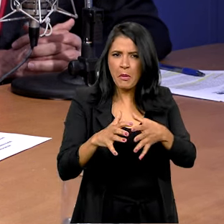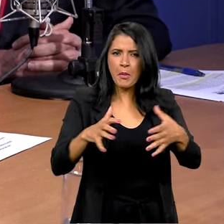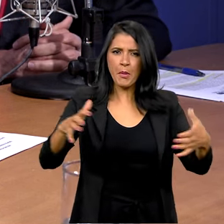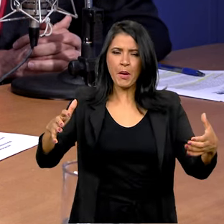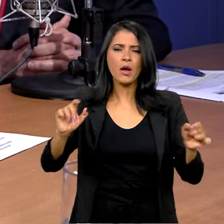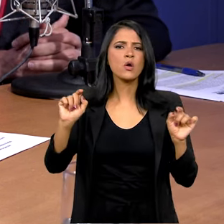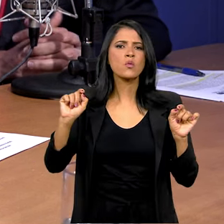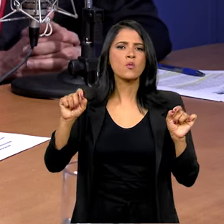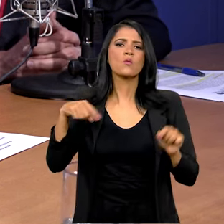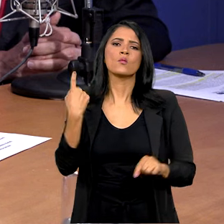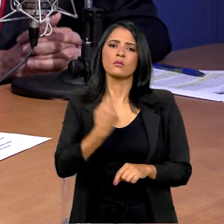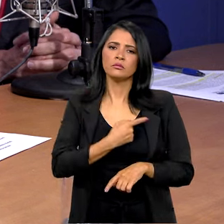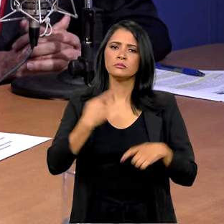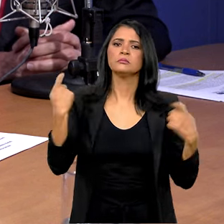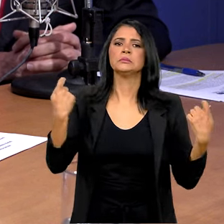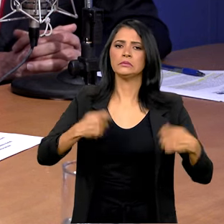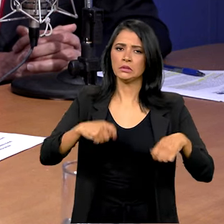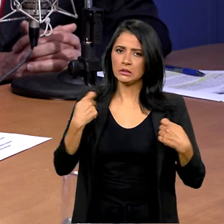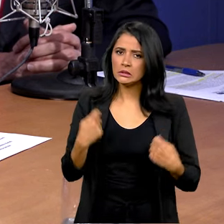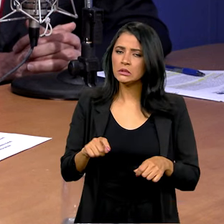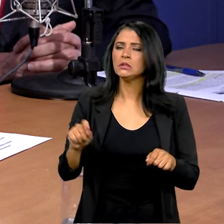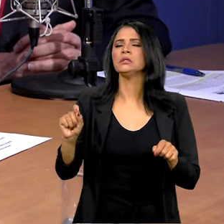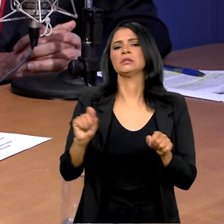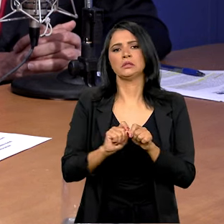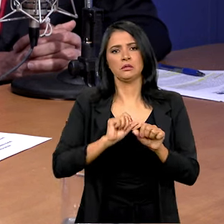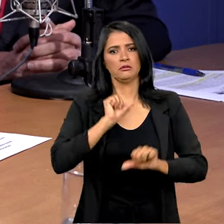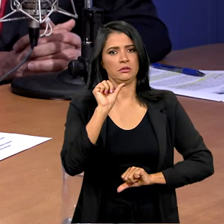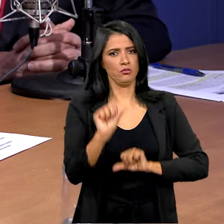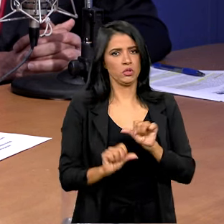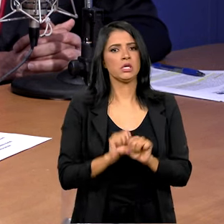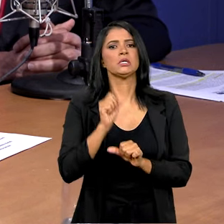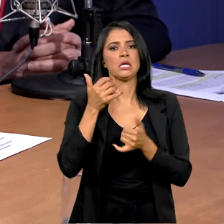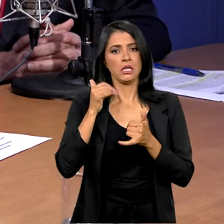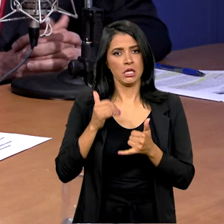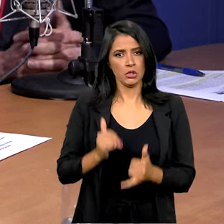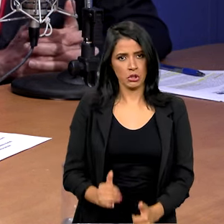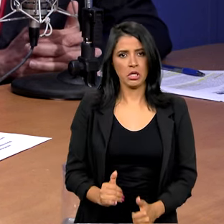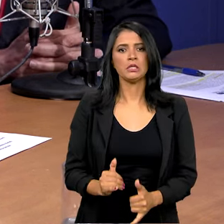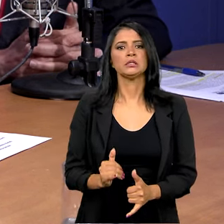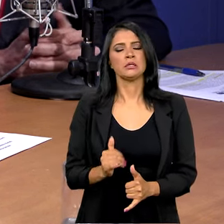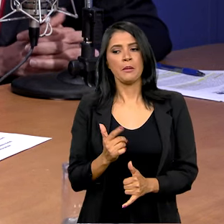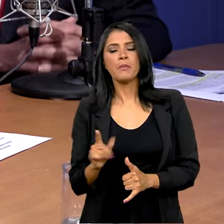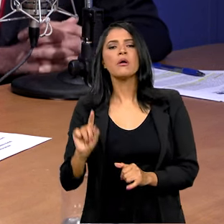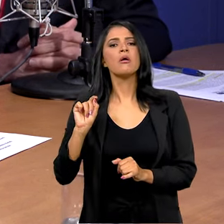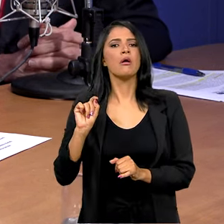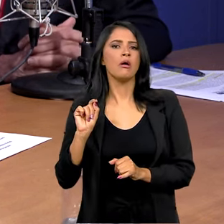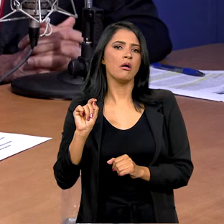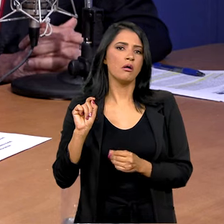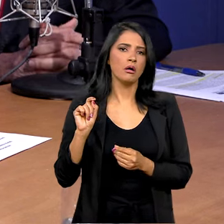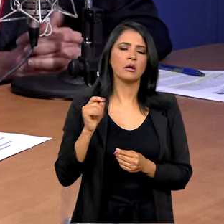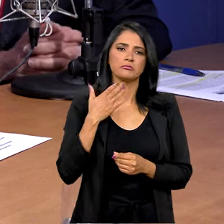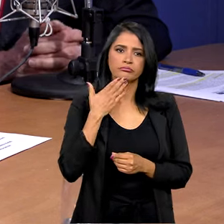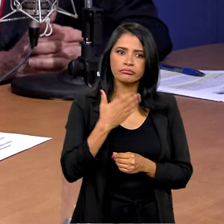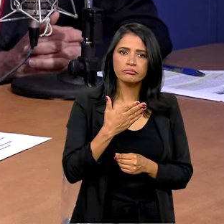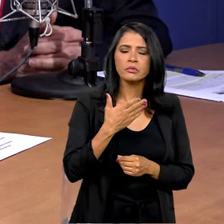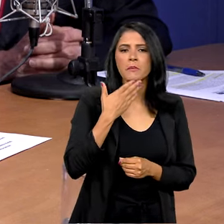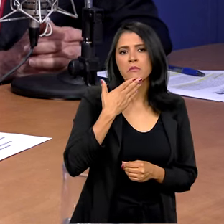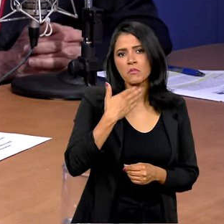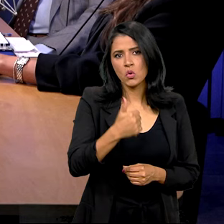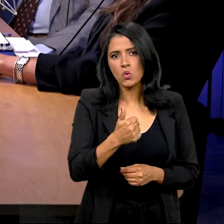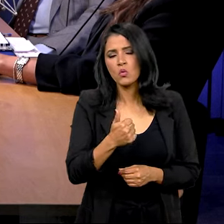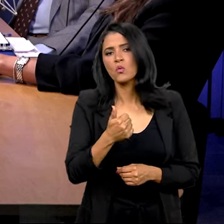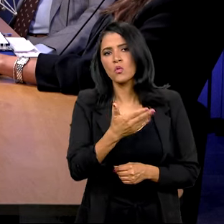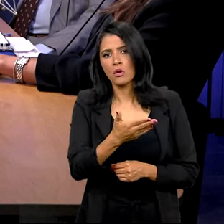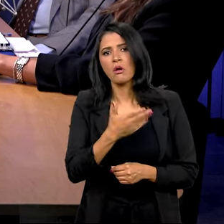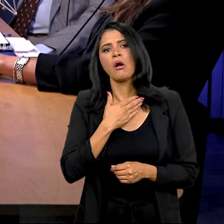crescente de que nós precisamos fazer a transição energética para eh beneficiar